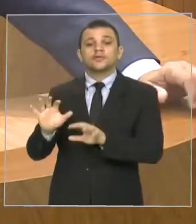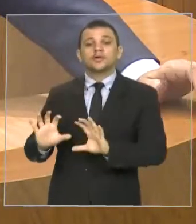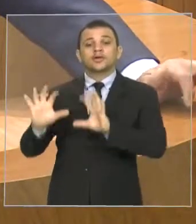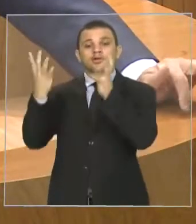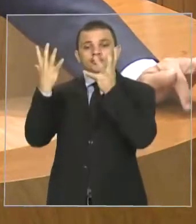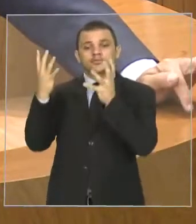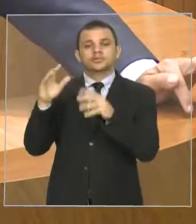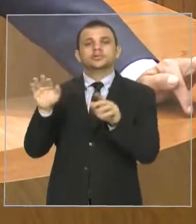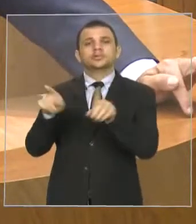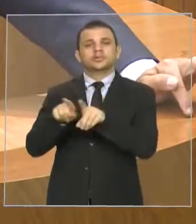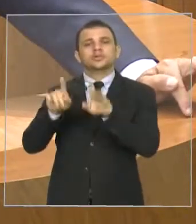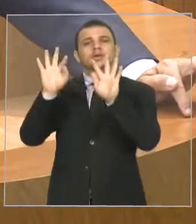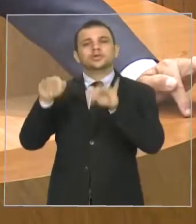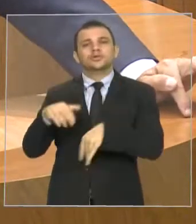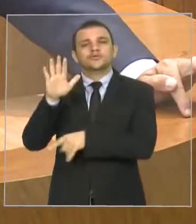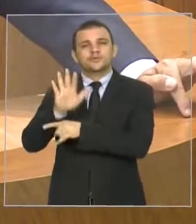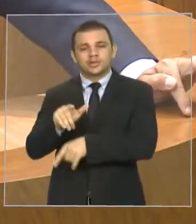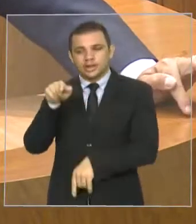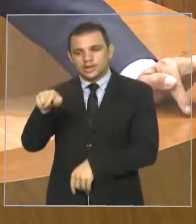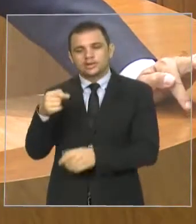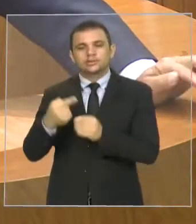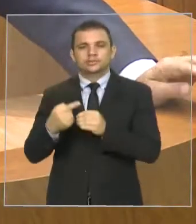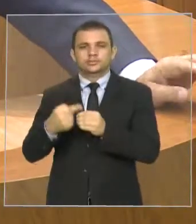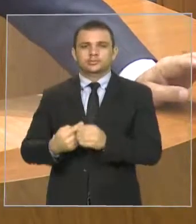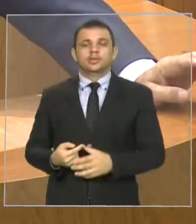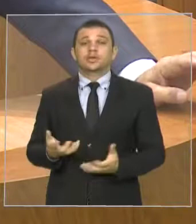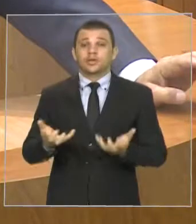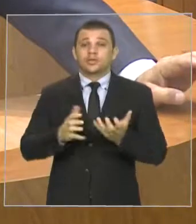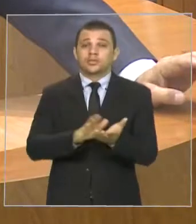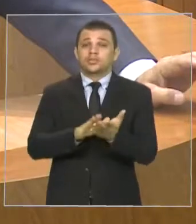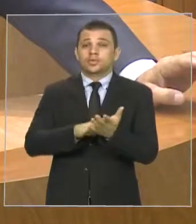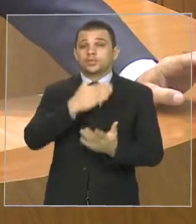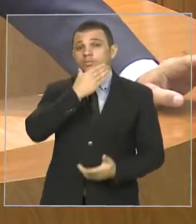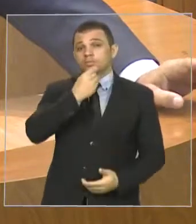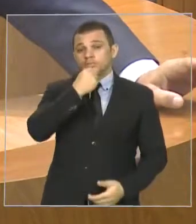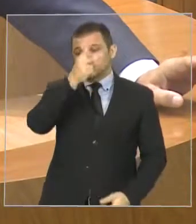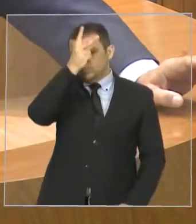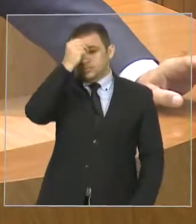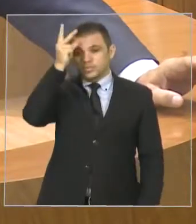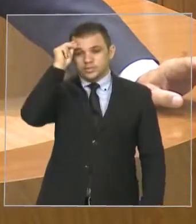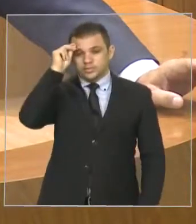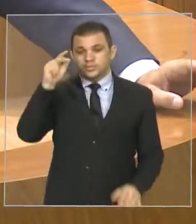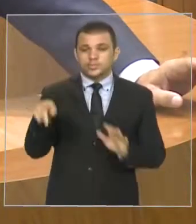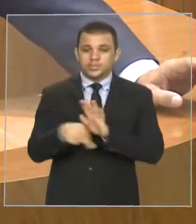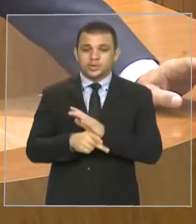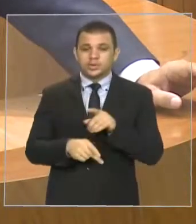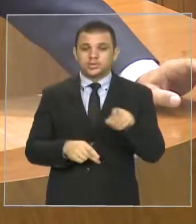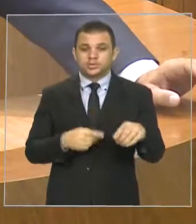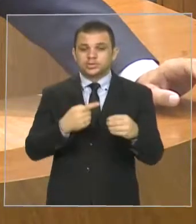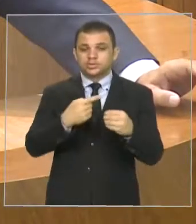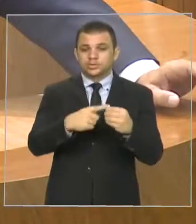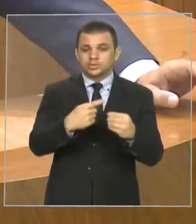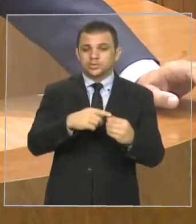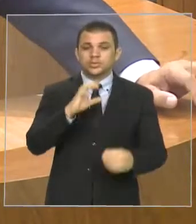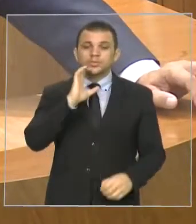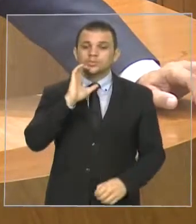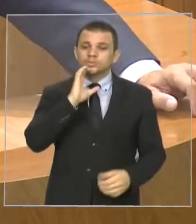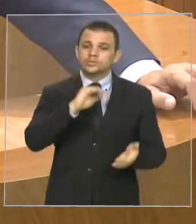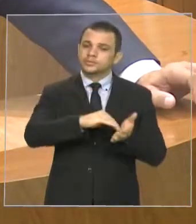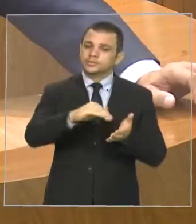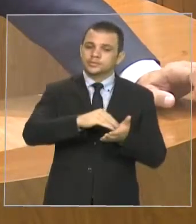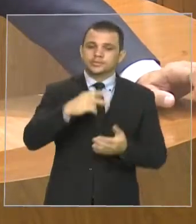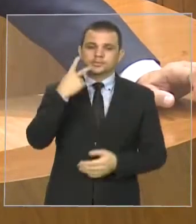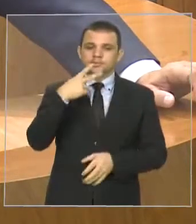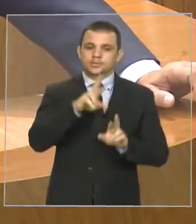mas quero parabenizar aqui o ao prefeito de coroatá aos secretários vereadores e também é